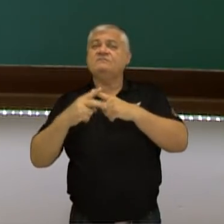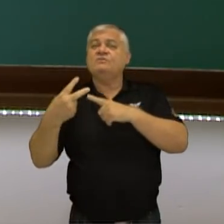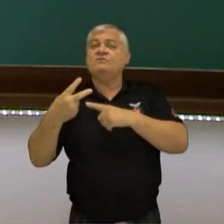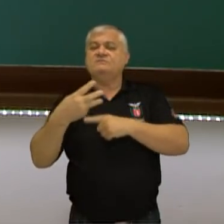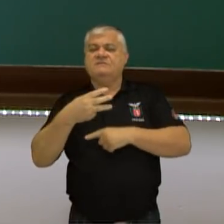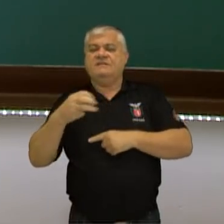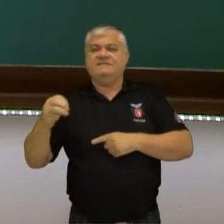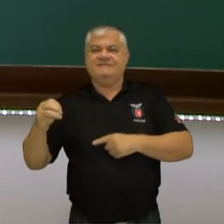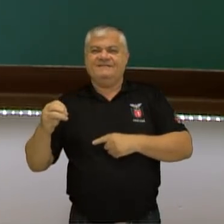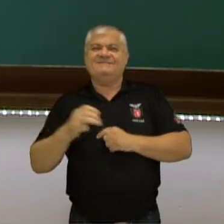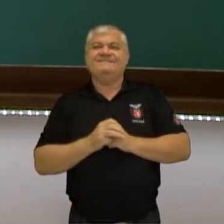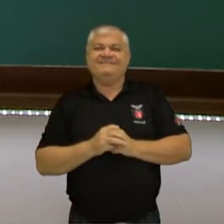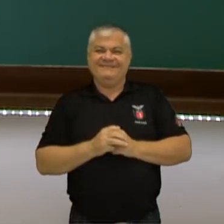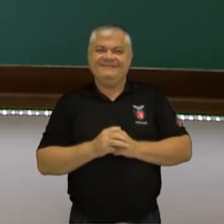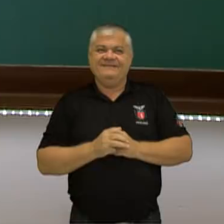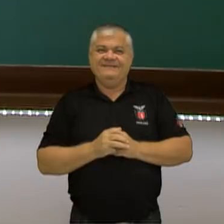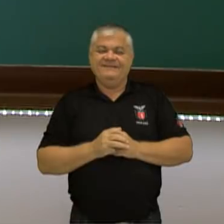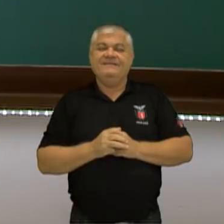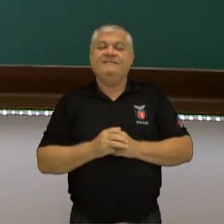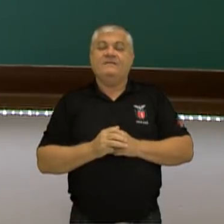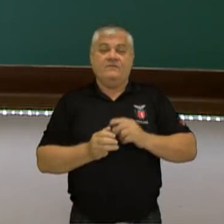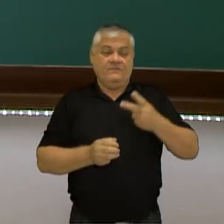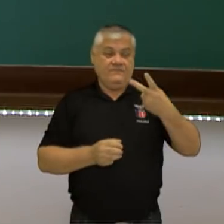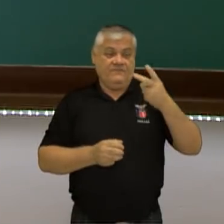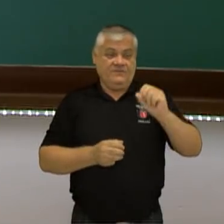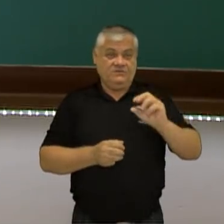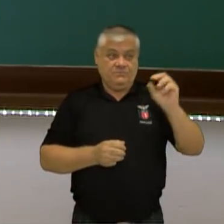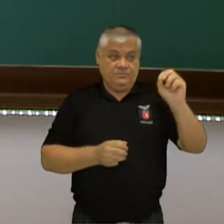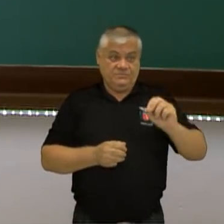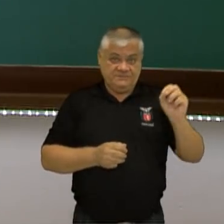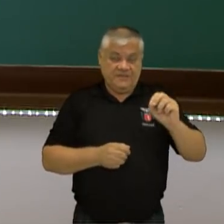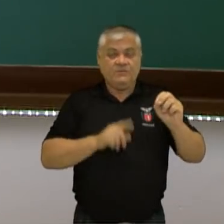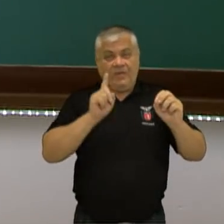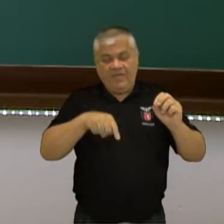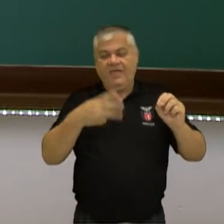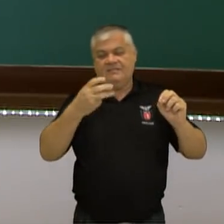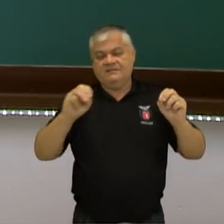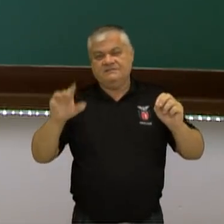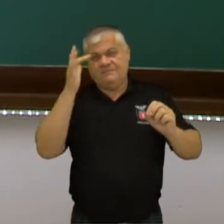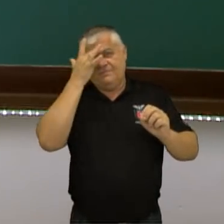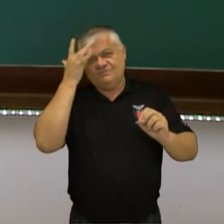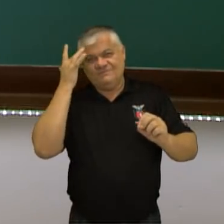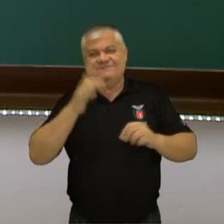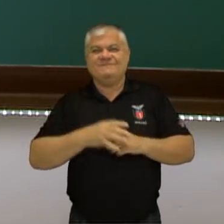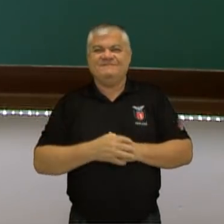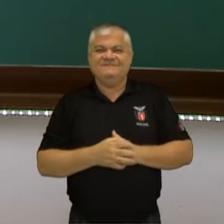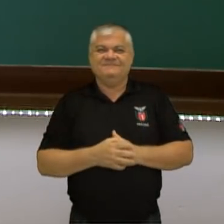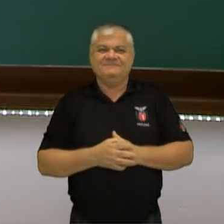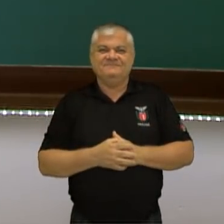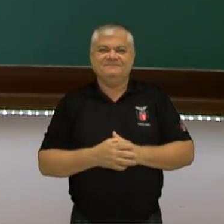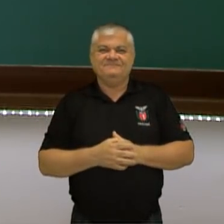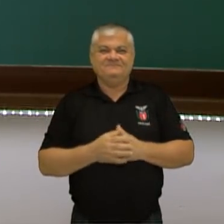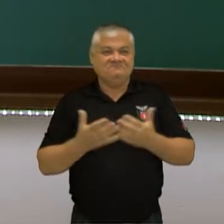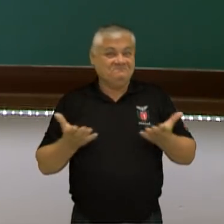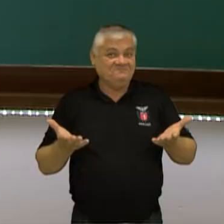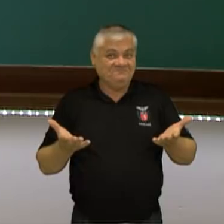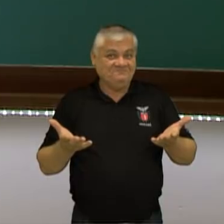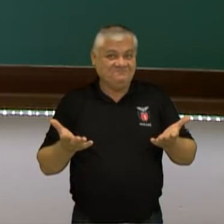300. Portanto, 20% de 1.500 é 300. Tá lá.